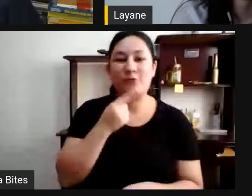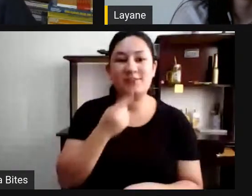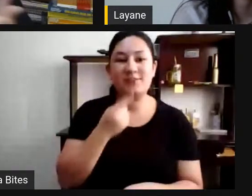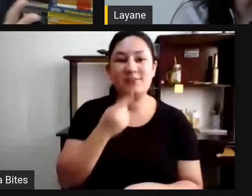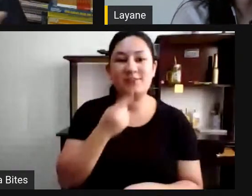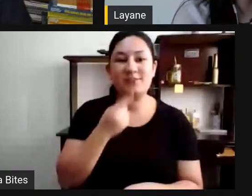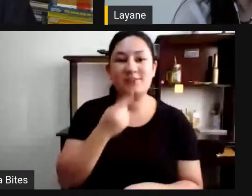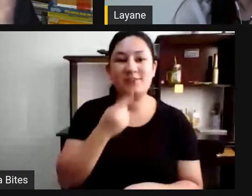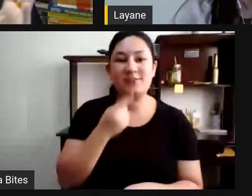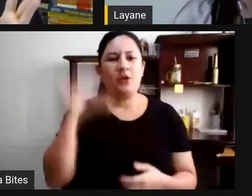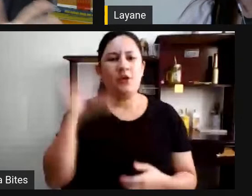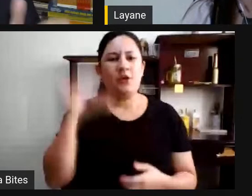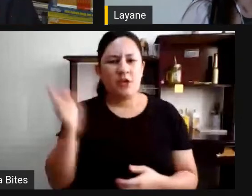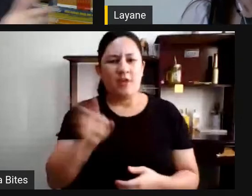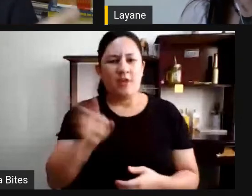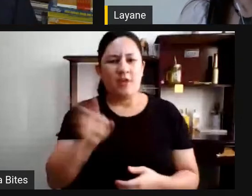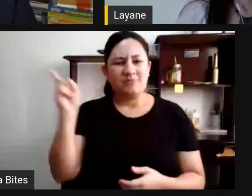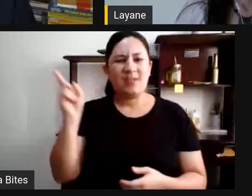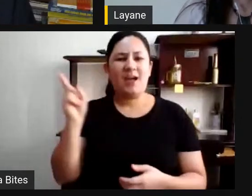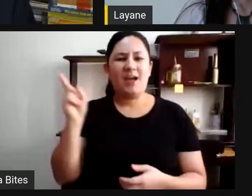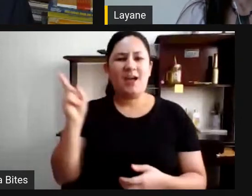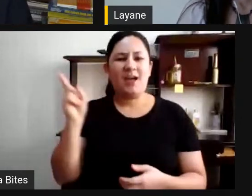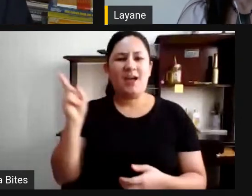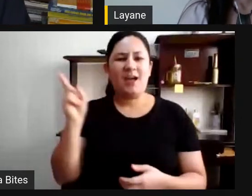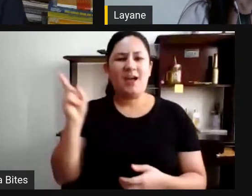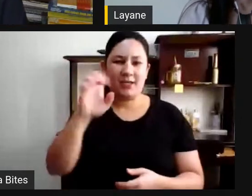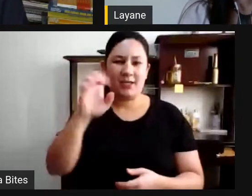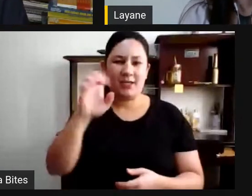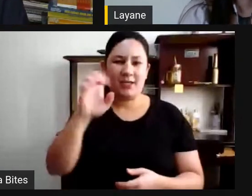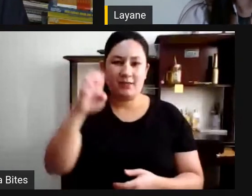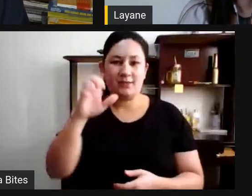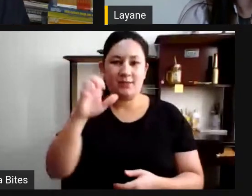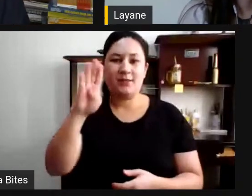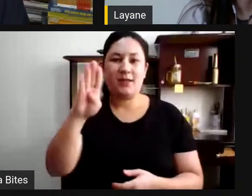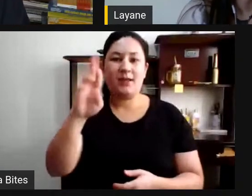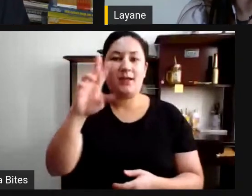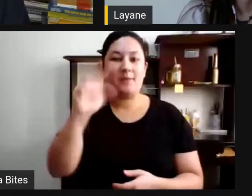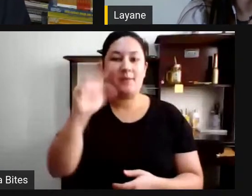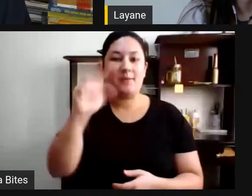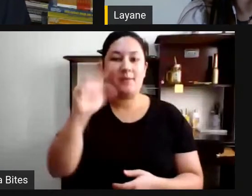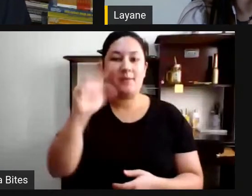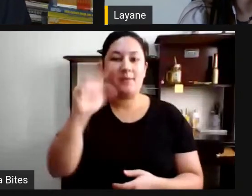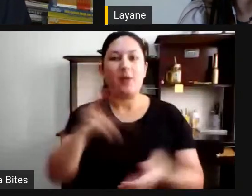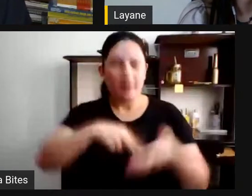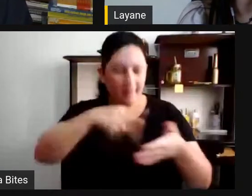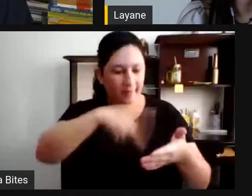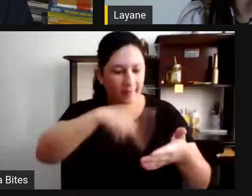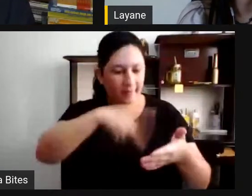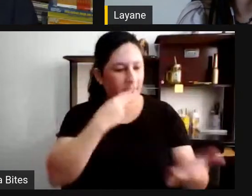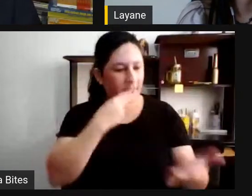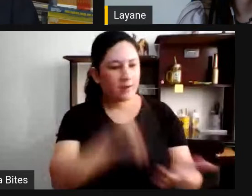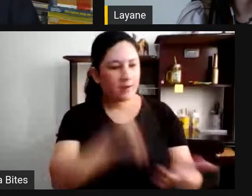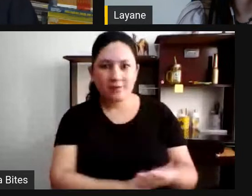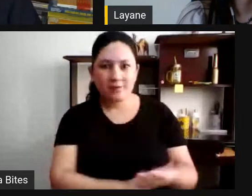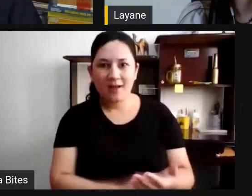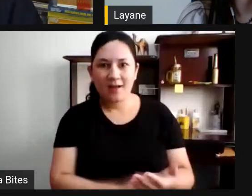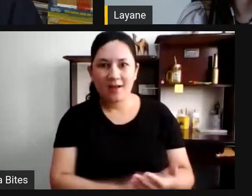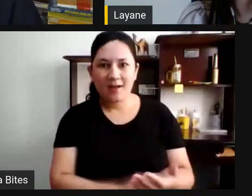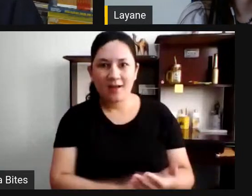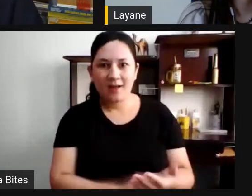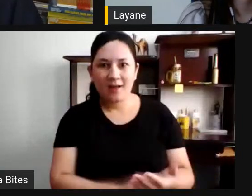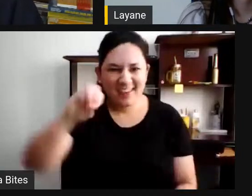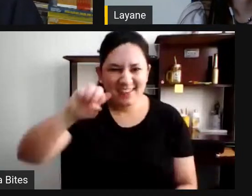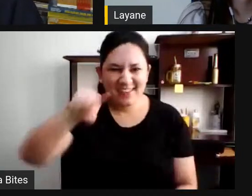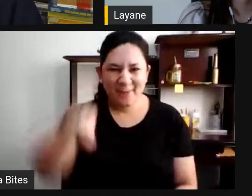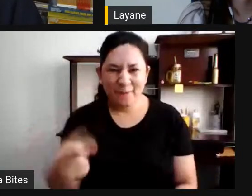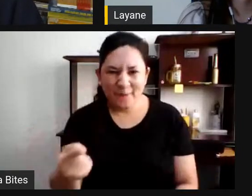coisa você nunca sabe exatamente o que lê dentro daquelas 30 mil folhas que tem de manuscrito dele e eu peguei uma carta em que